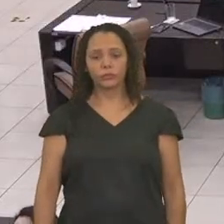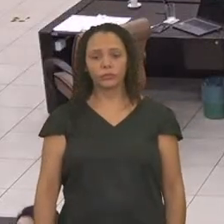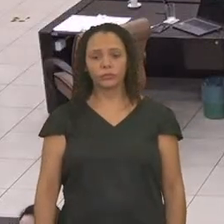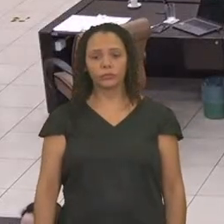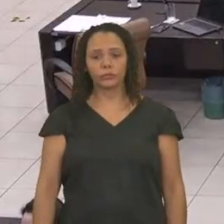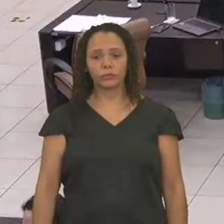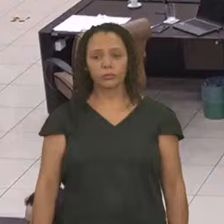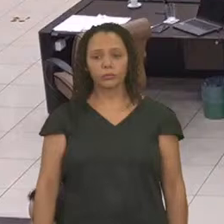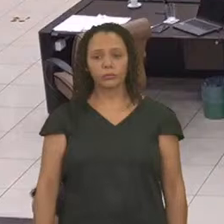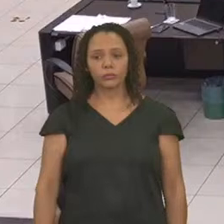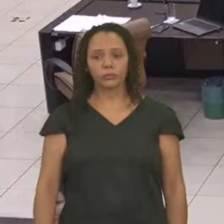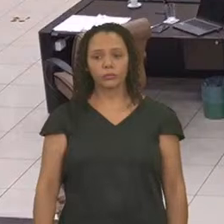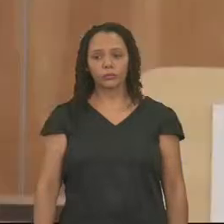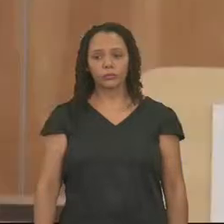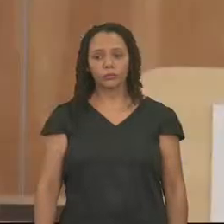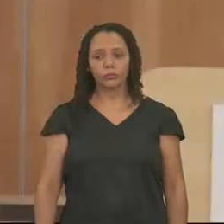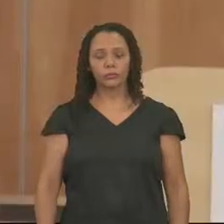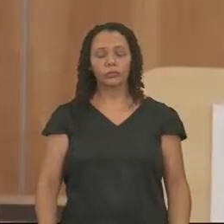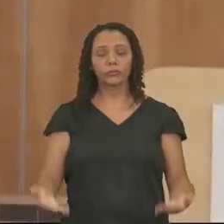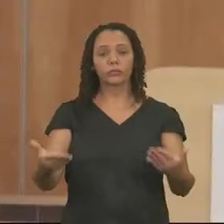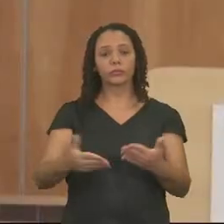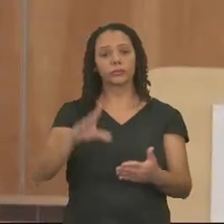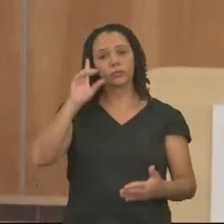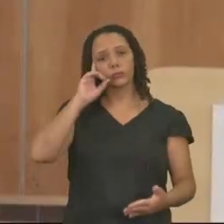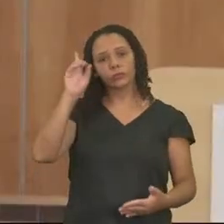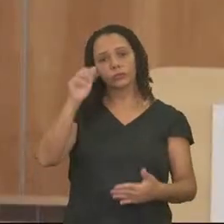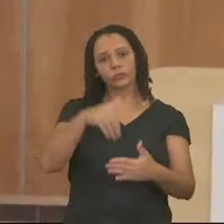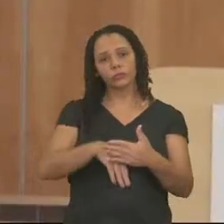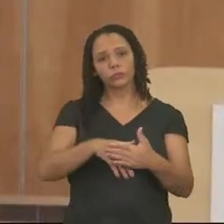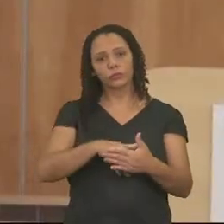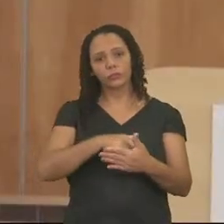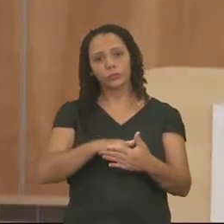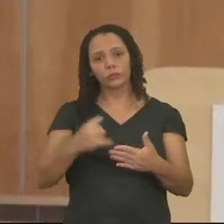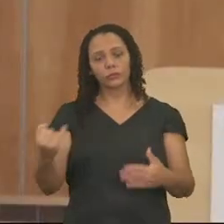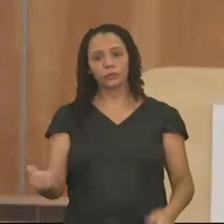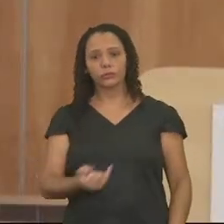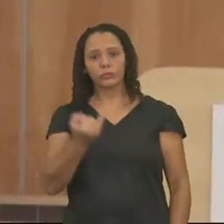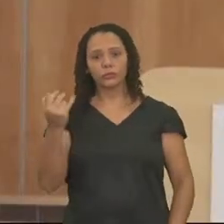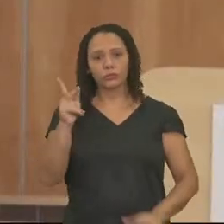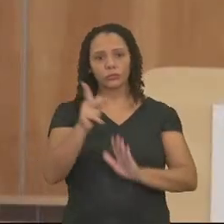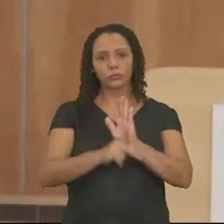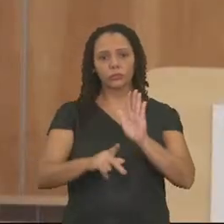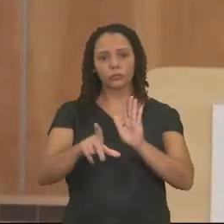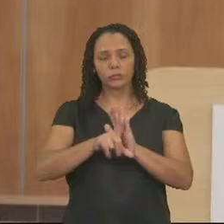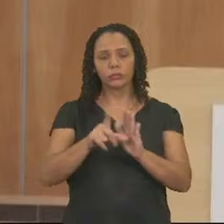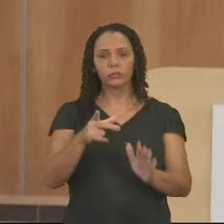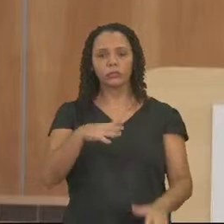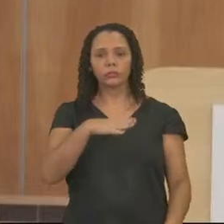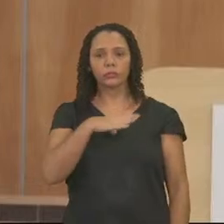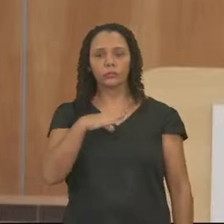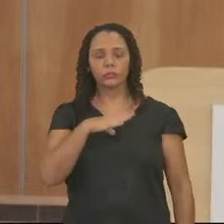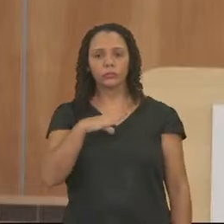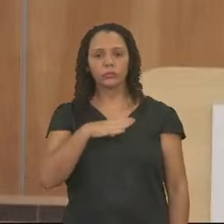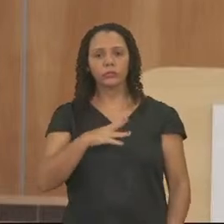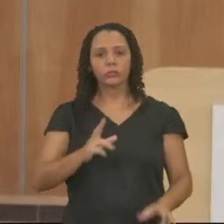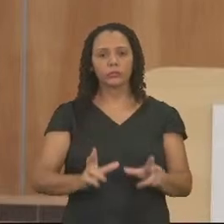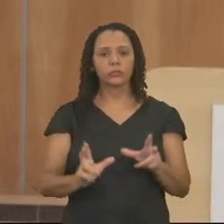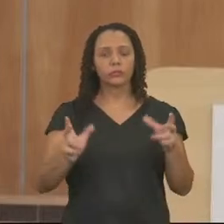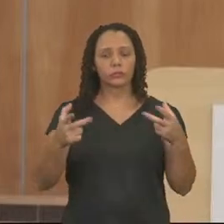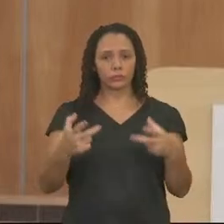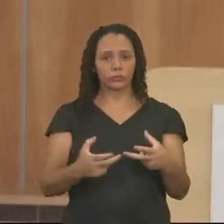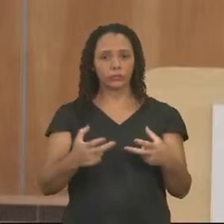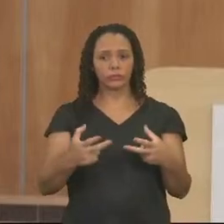Como eu ia dizendo, hoje é um dia de votar em importantes projetos de lei aqui para a nossa cidade. E essa